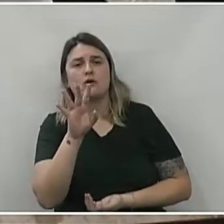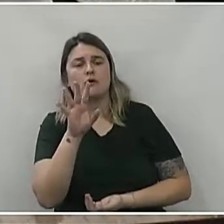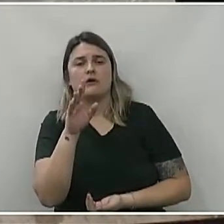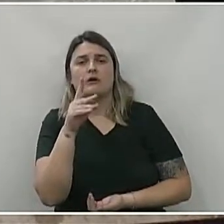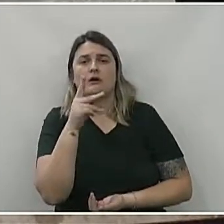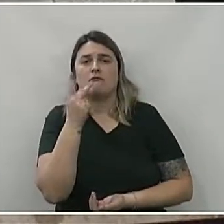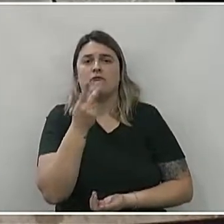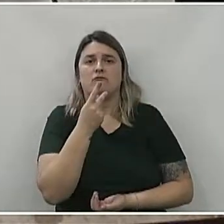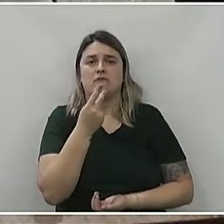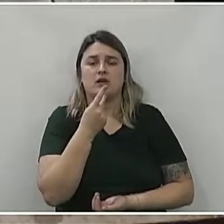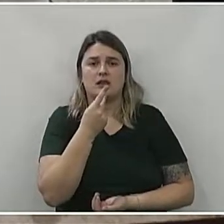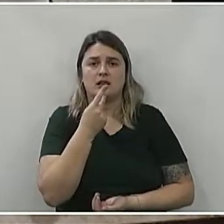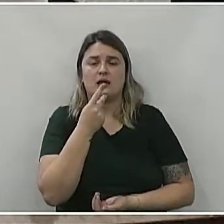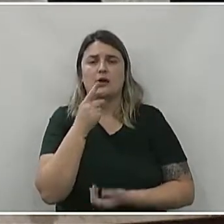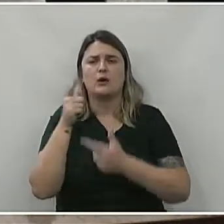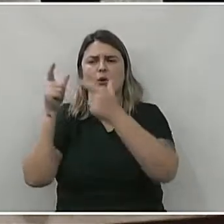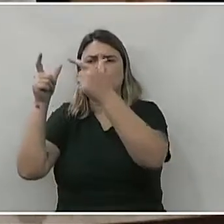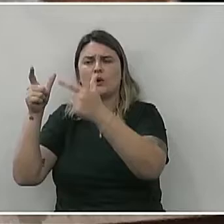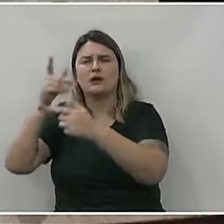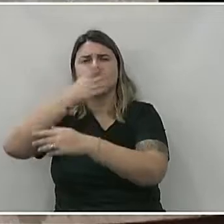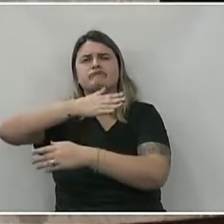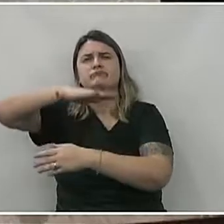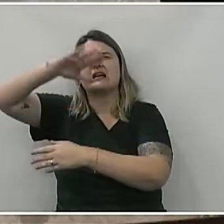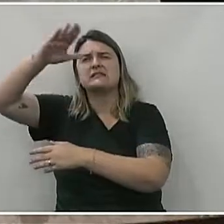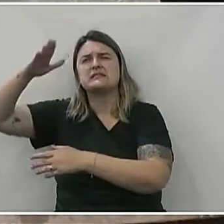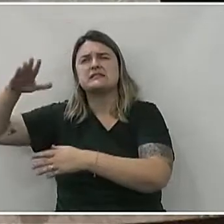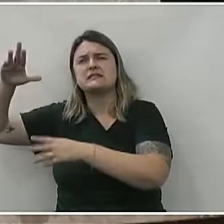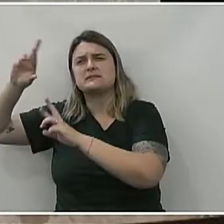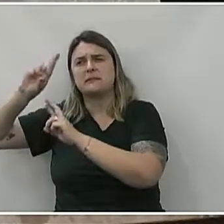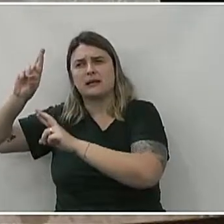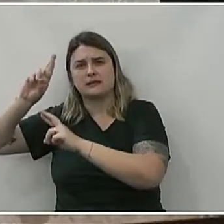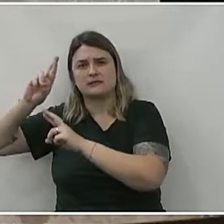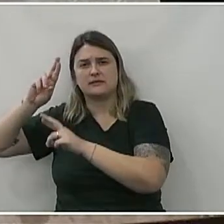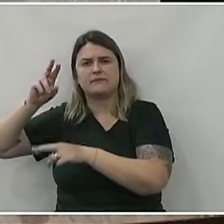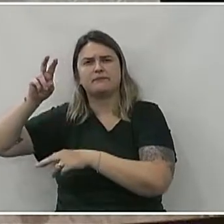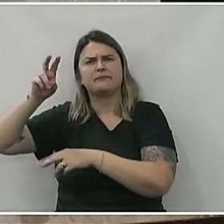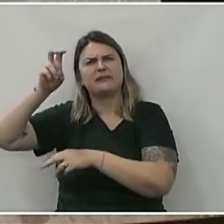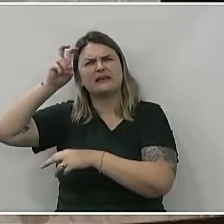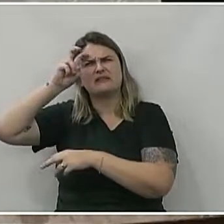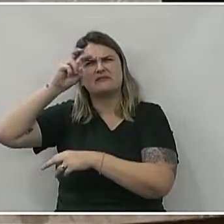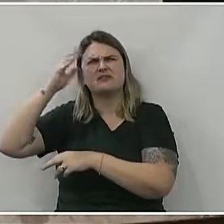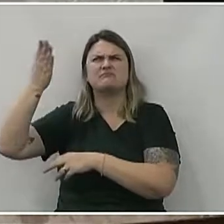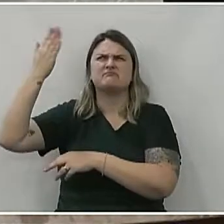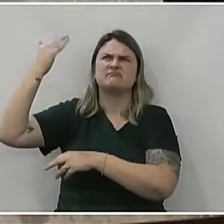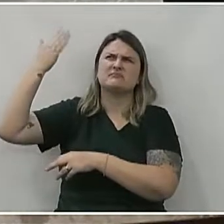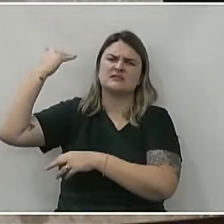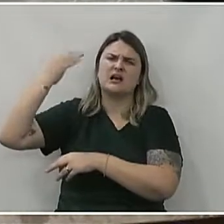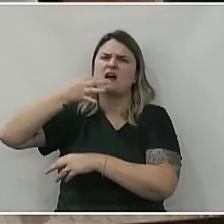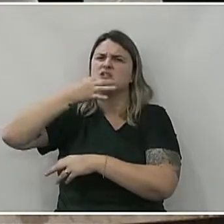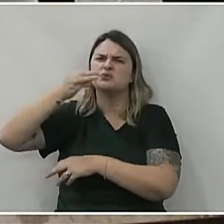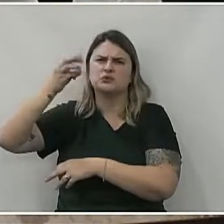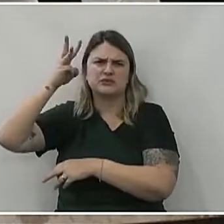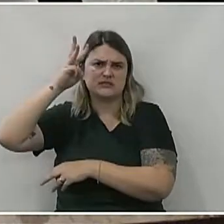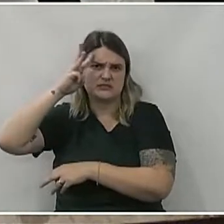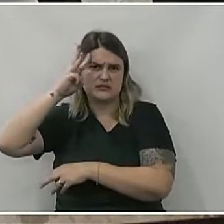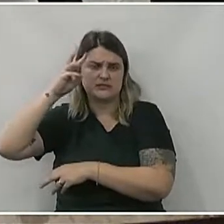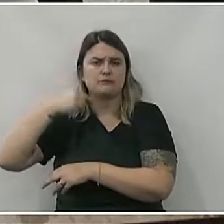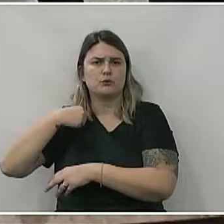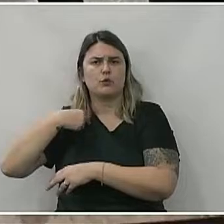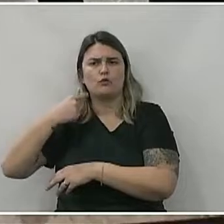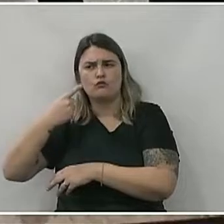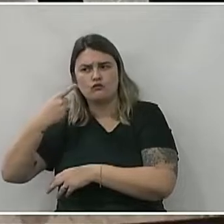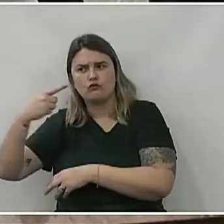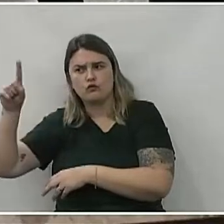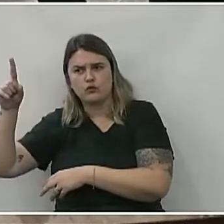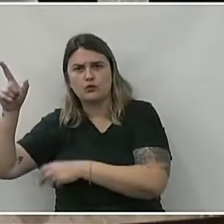aqui sobre a Serra da Esperança. Na quinta-feira passada, no começo de semana, foi acho que na terça-feira, eu fui